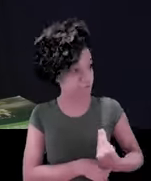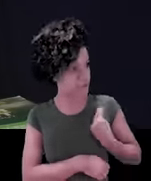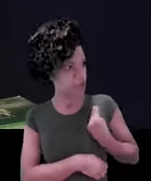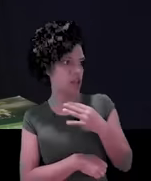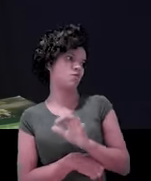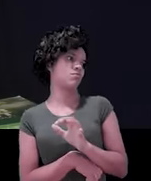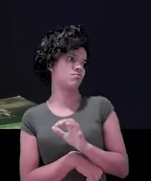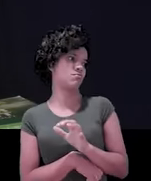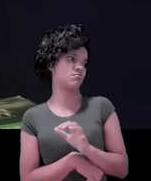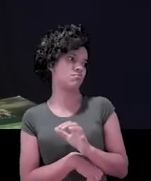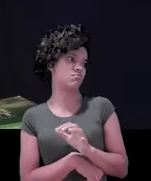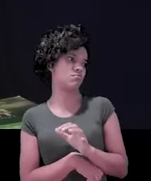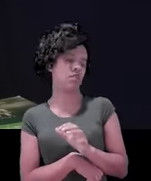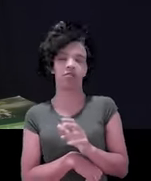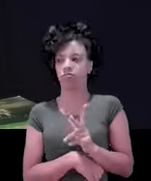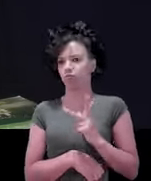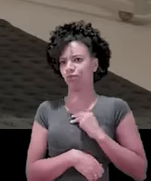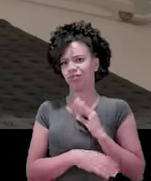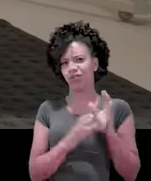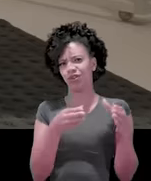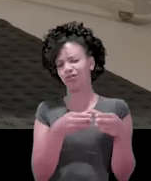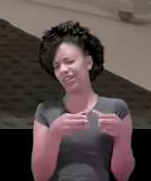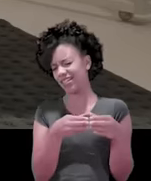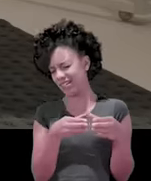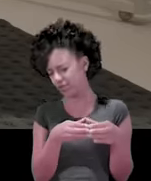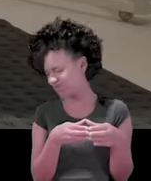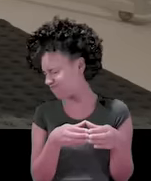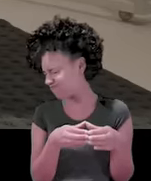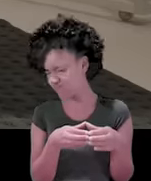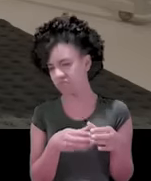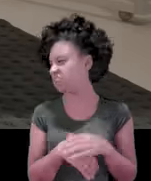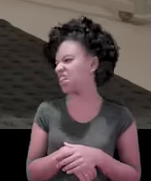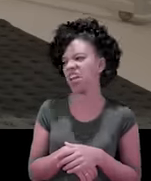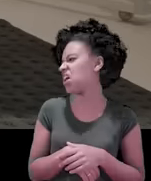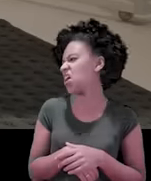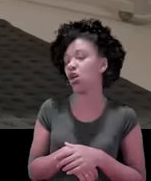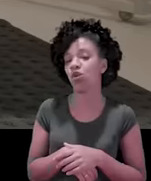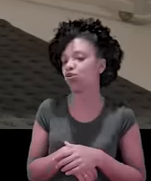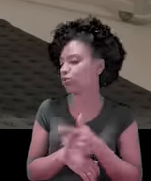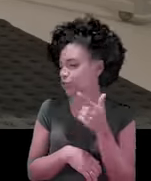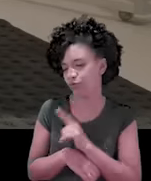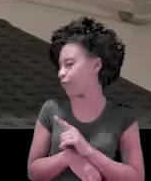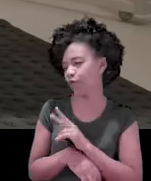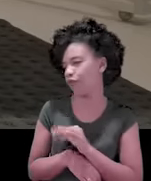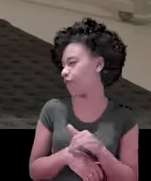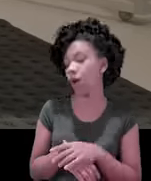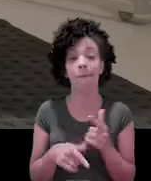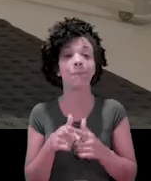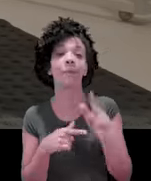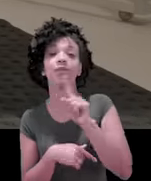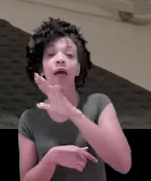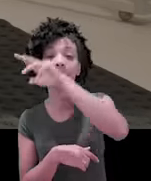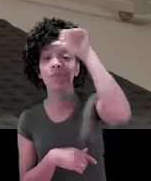passaram por isso para cima dessa zoada vai não vai sobreviver nenhuma na Amazônia só ia certeza o problema vezes não é